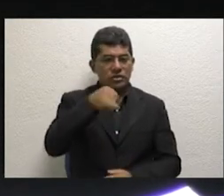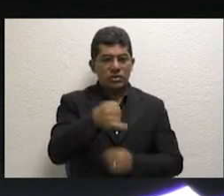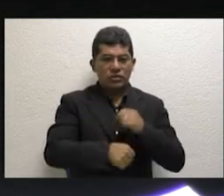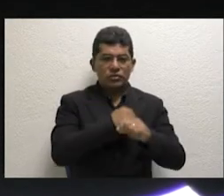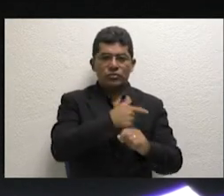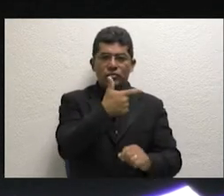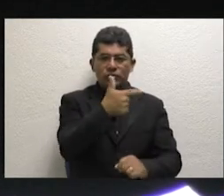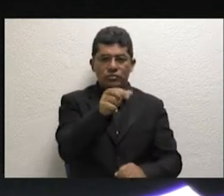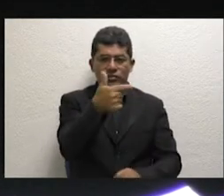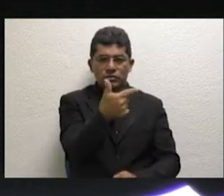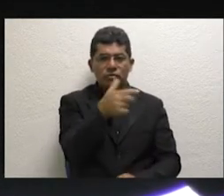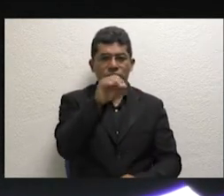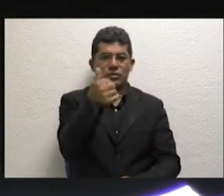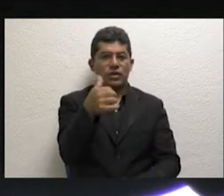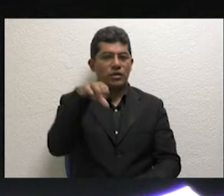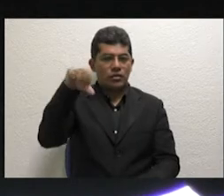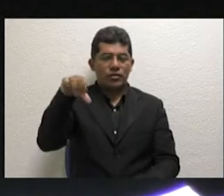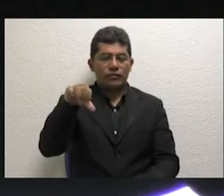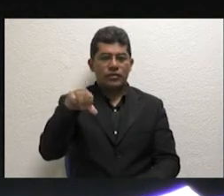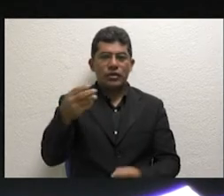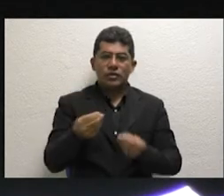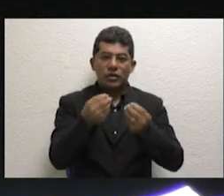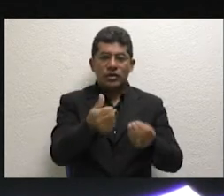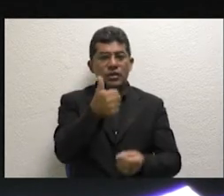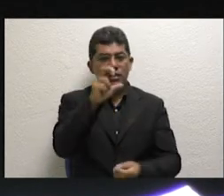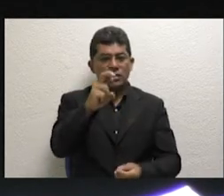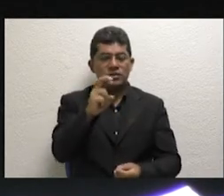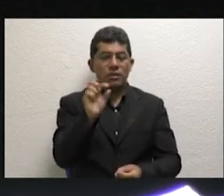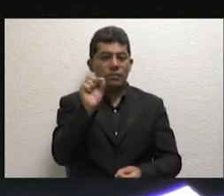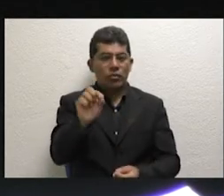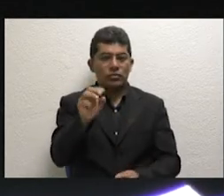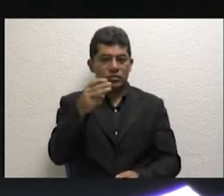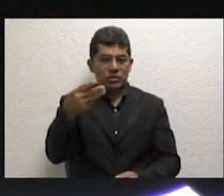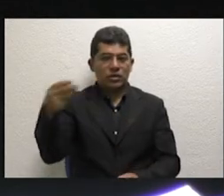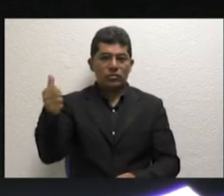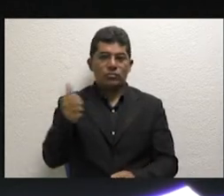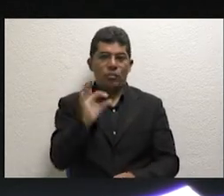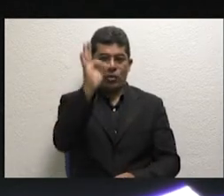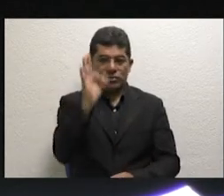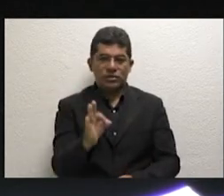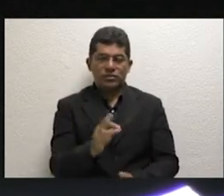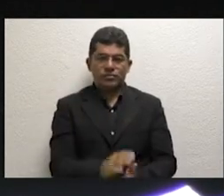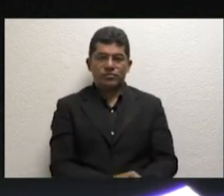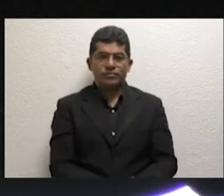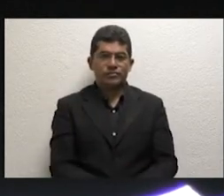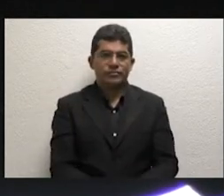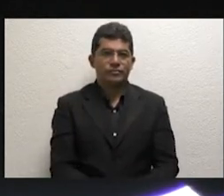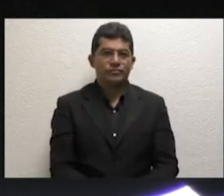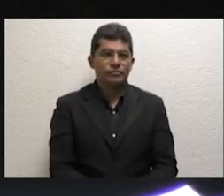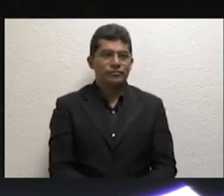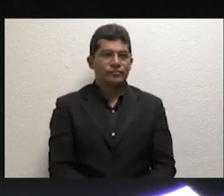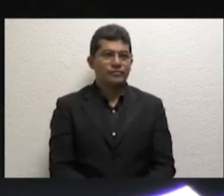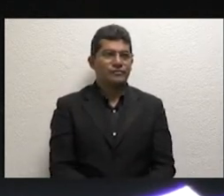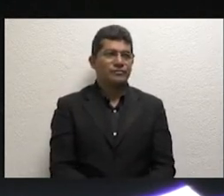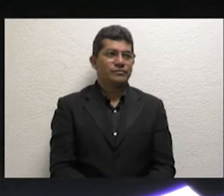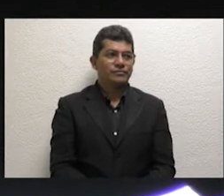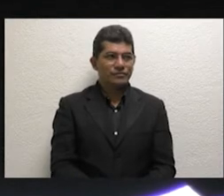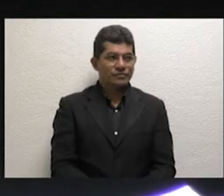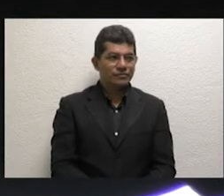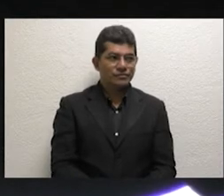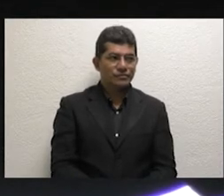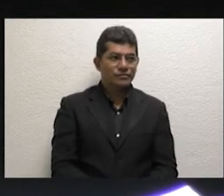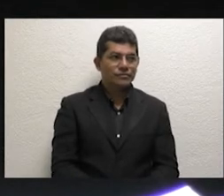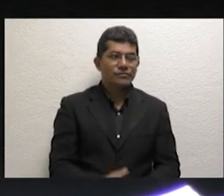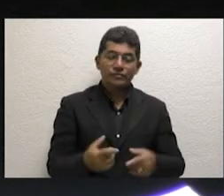apresentando ganho de até 15,31% e a